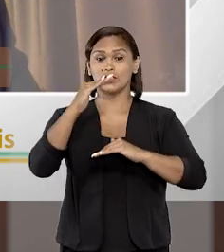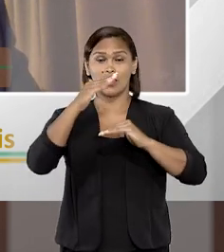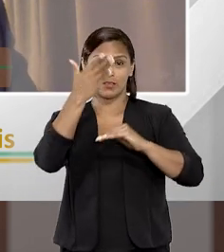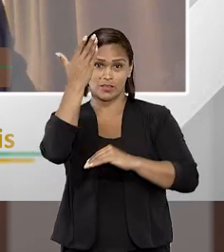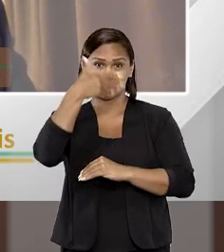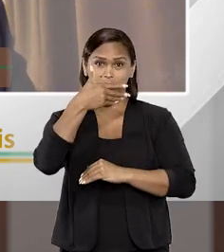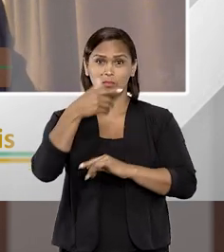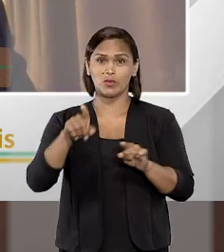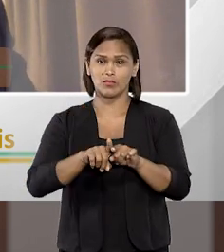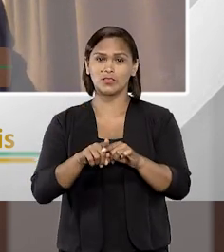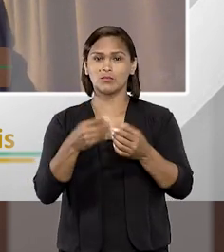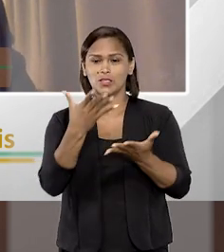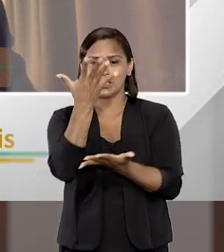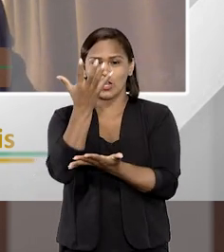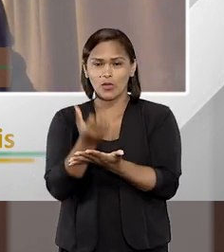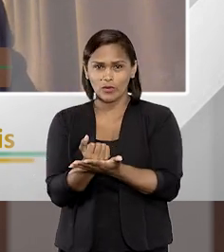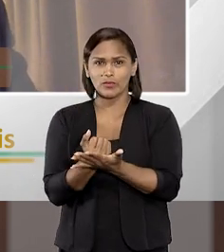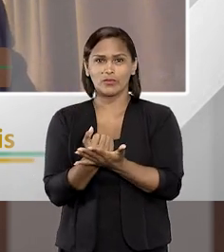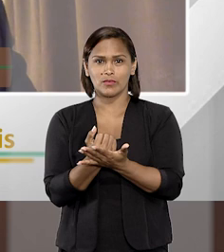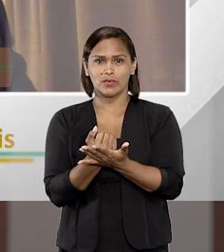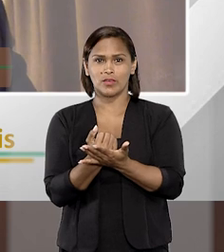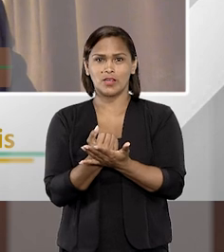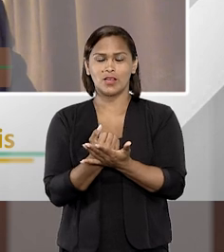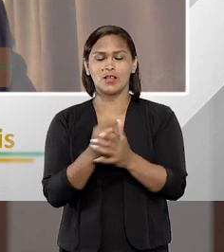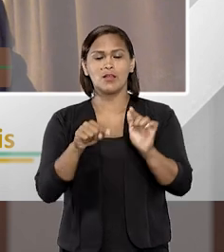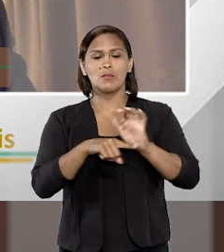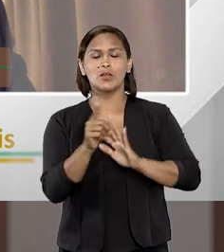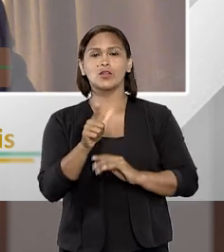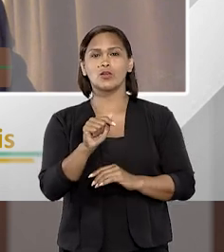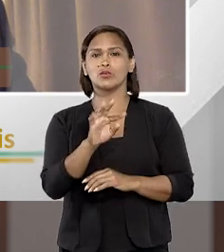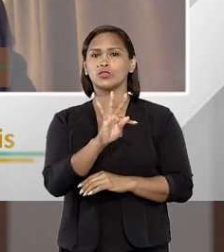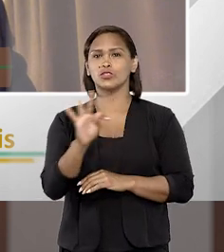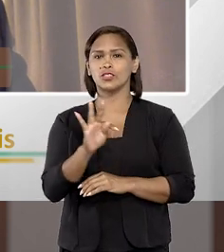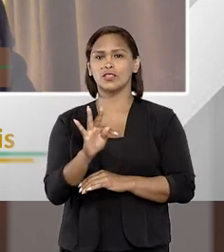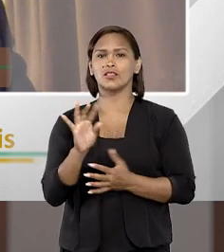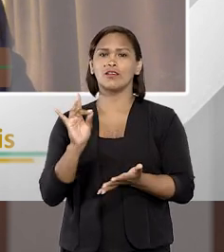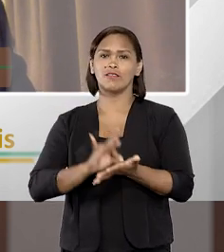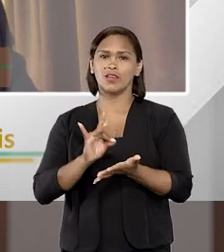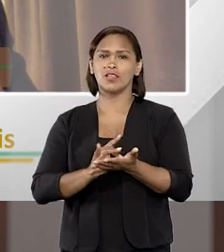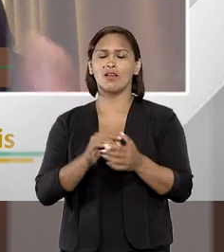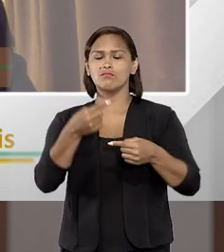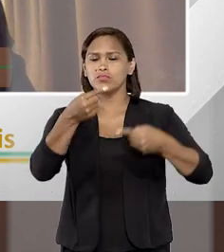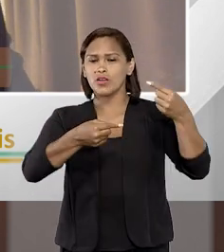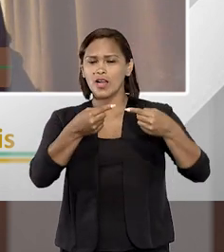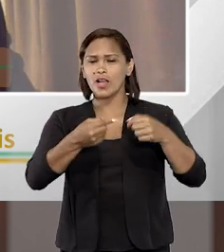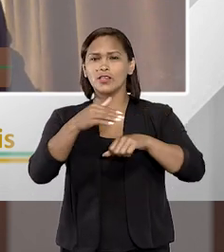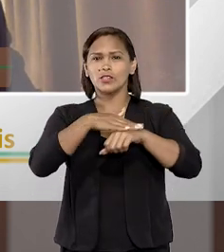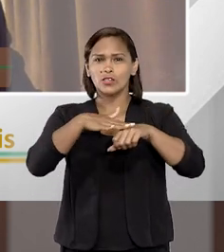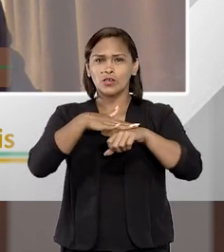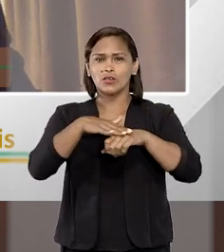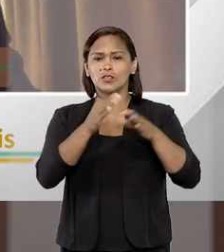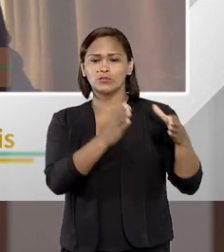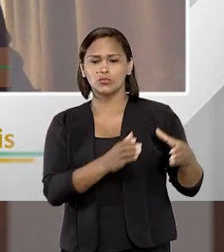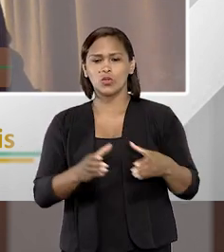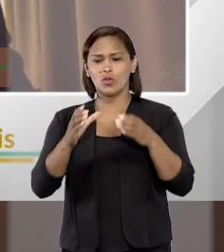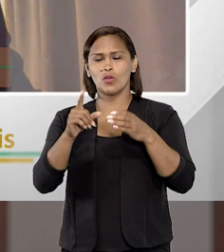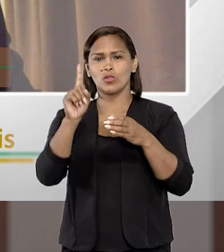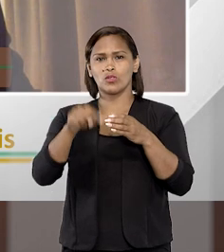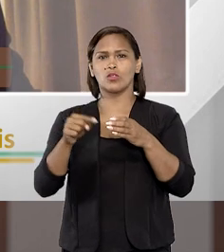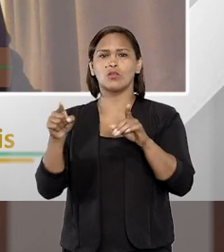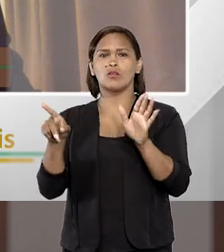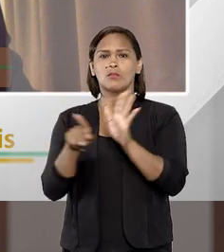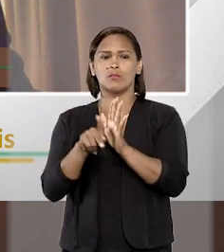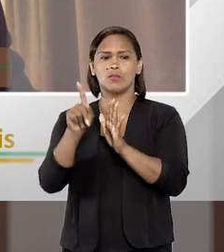dessa prova que está sendo colhida e algo para o qual GT geralmente vai se debater numa